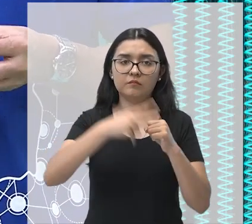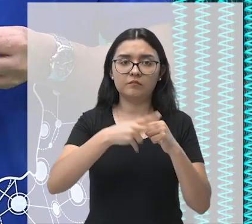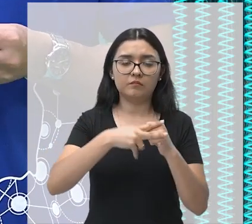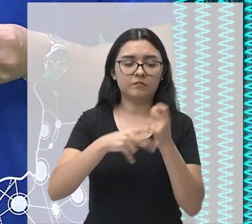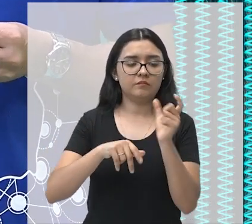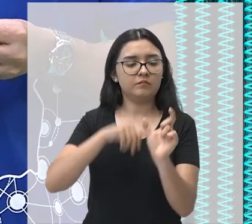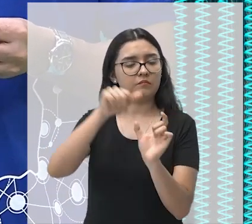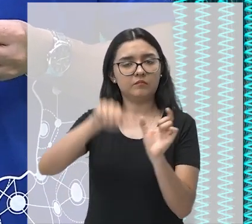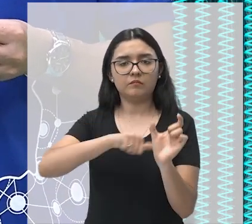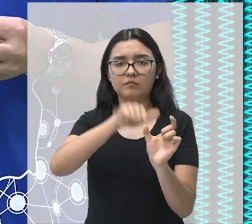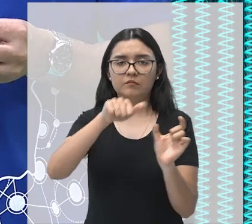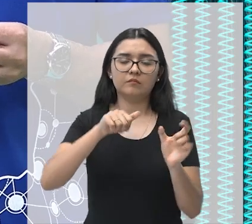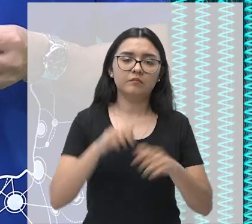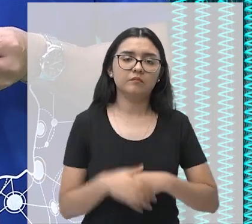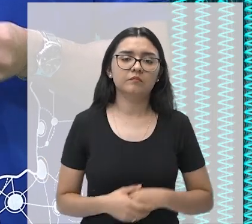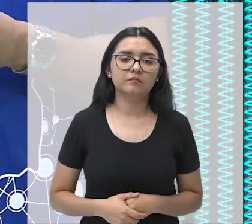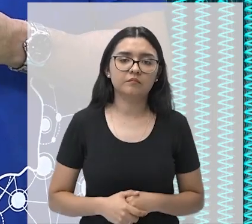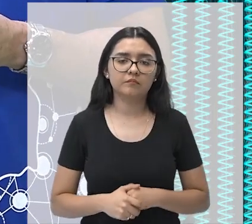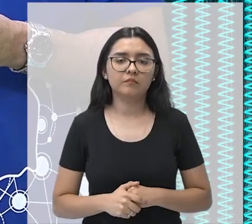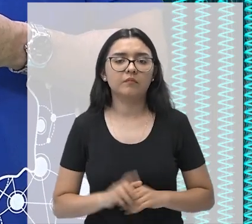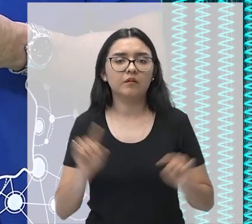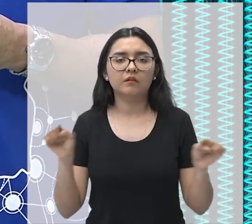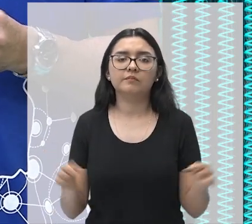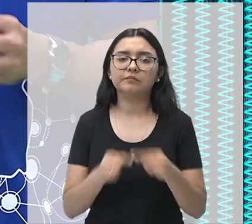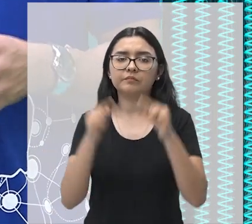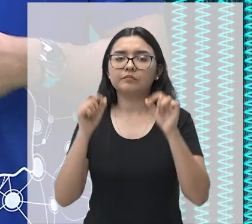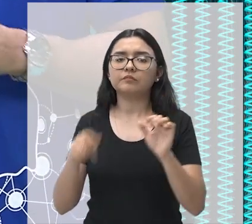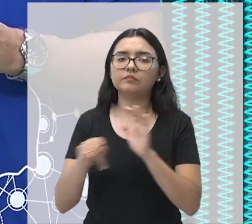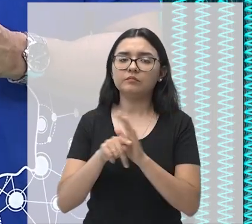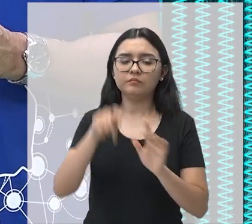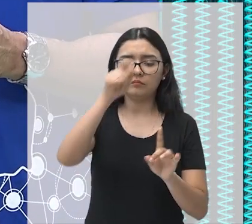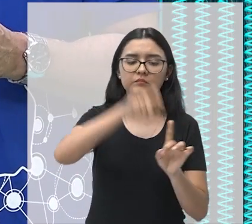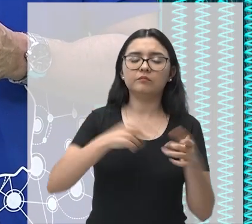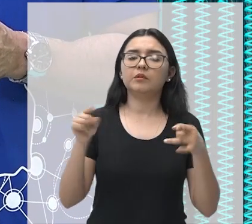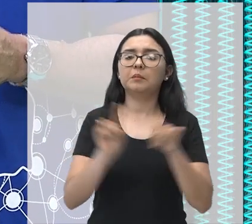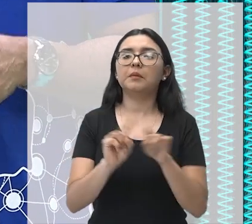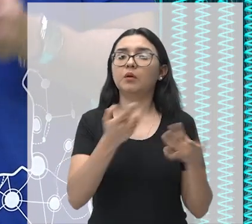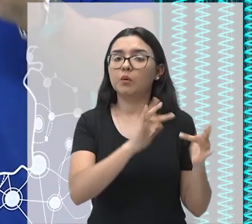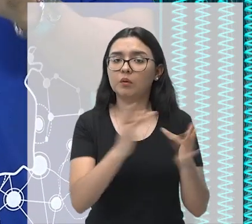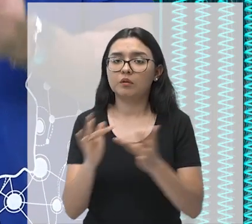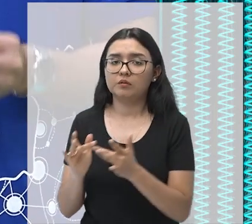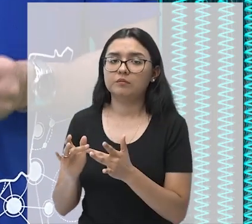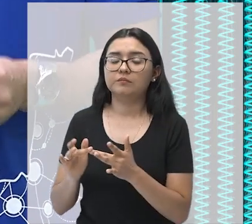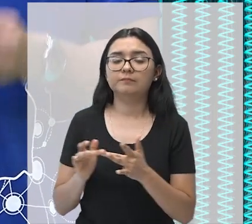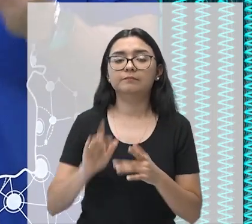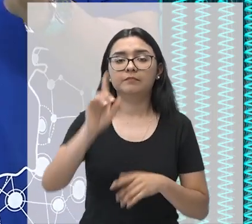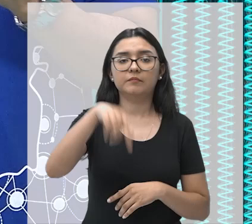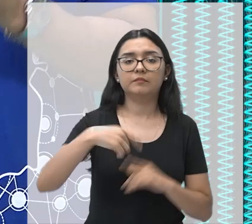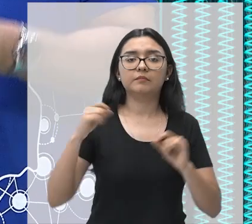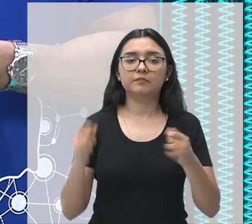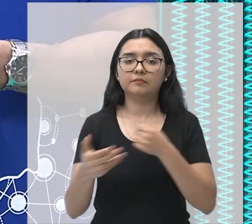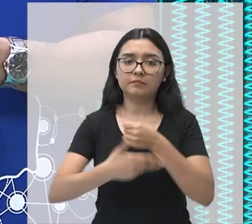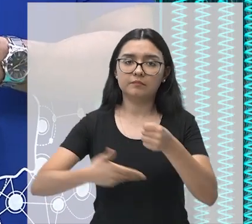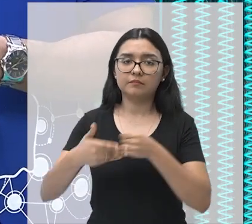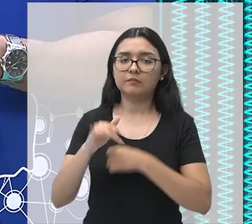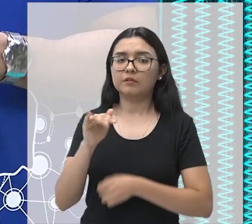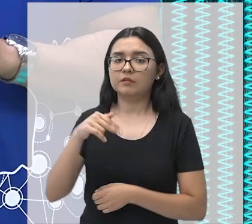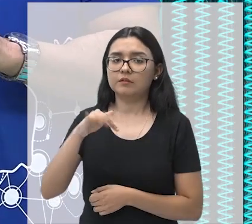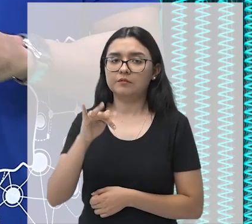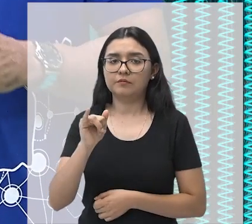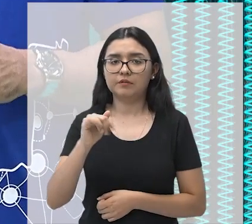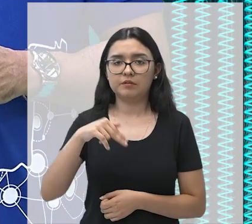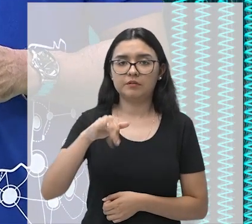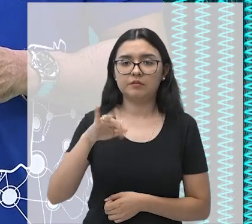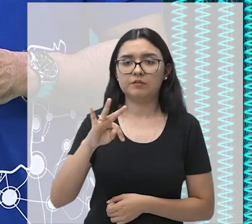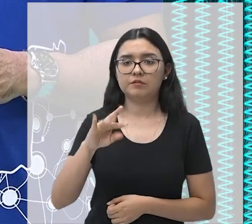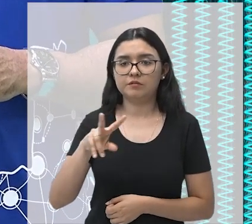Ele não está adequado a nenhum sujeito, a nenhum contexto. Então ele está na sua forma base, ele está no infinitivo. A